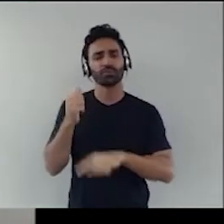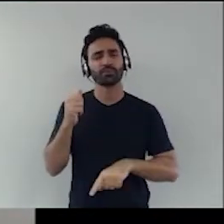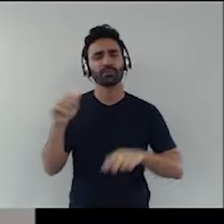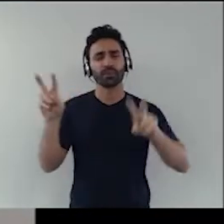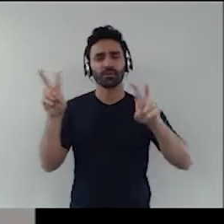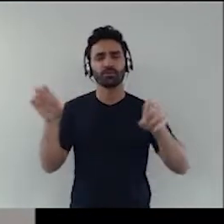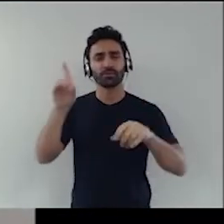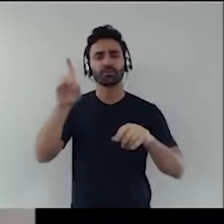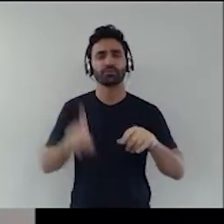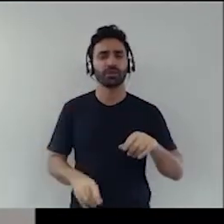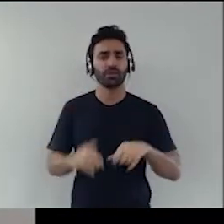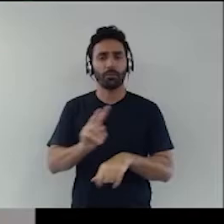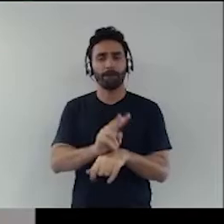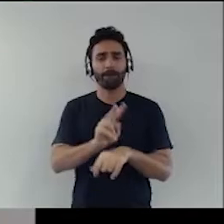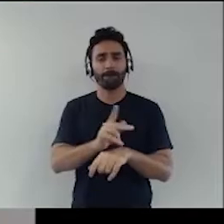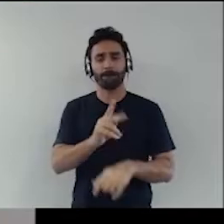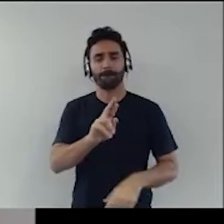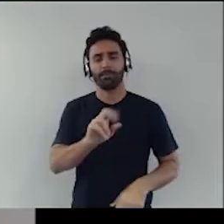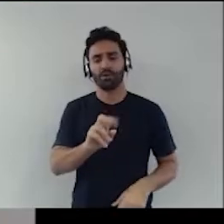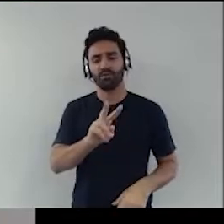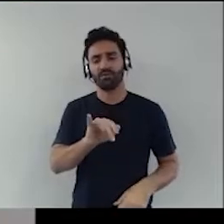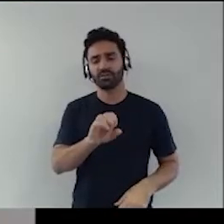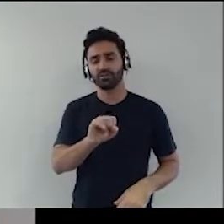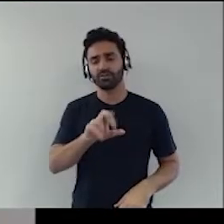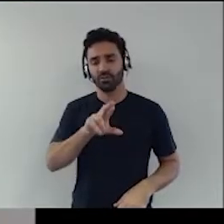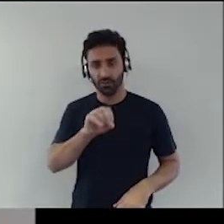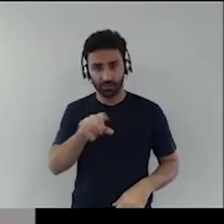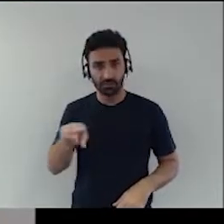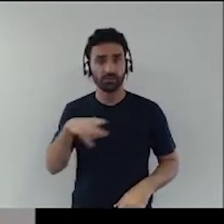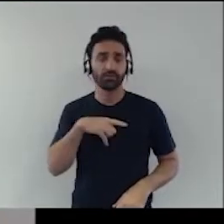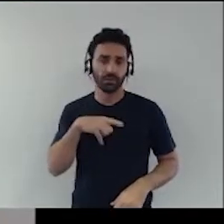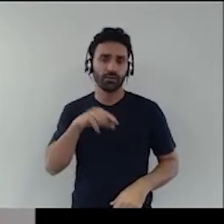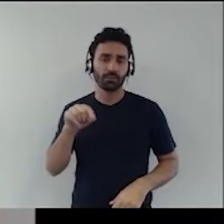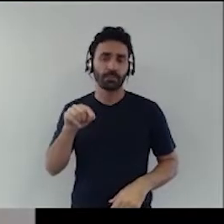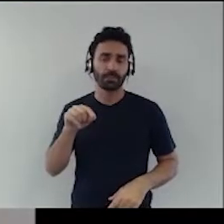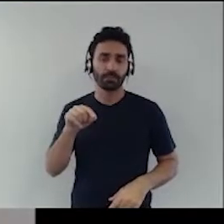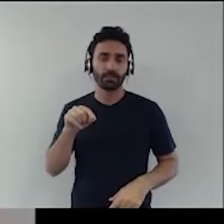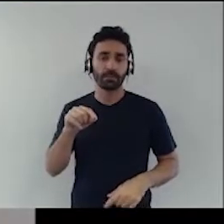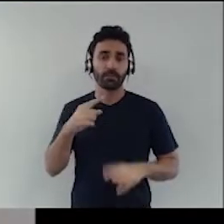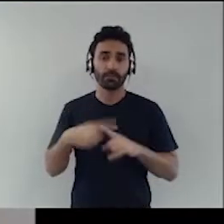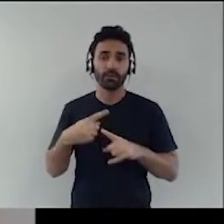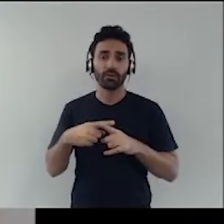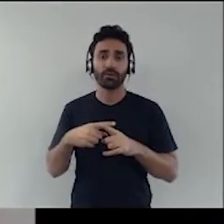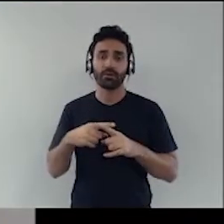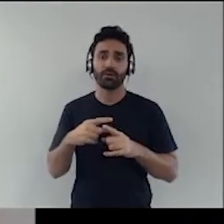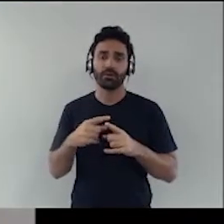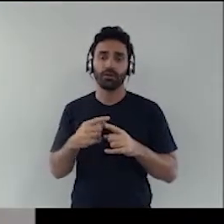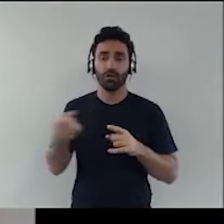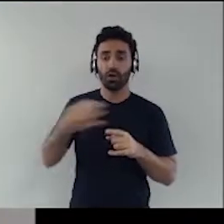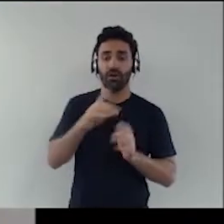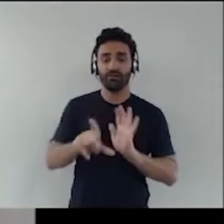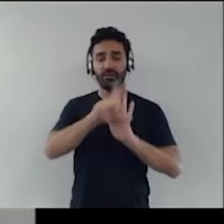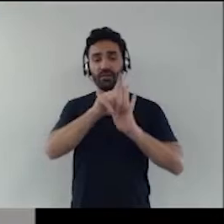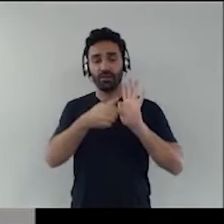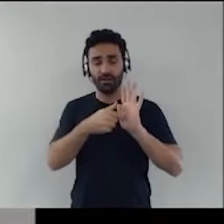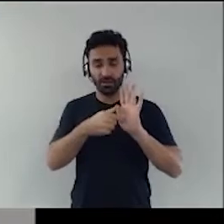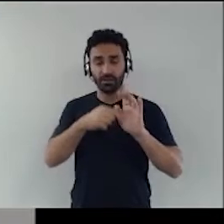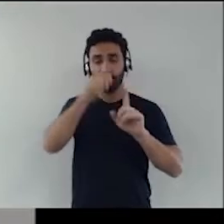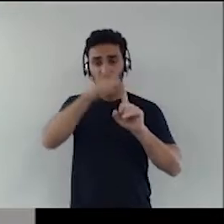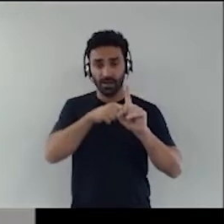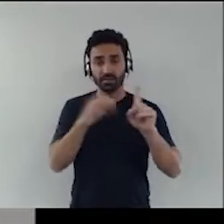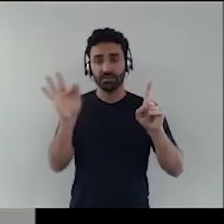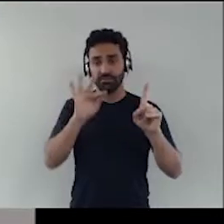ao direito provisório que se estabeleceu a partir desse episódio legislativo de fevereiro em